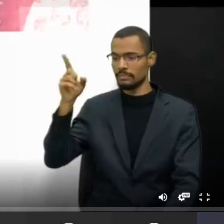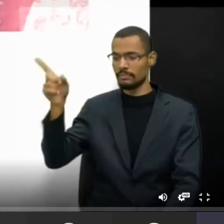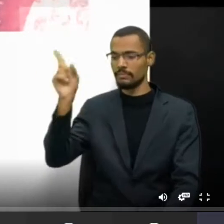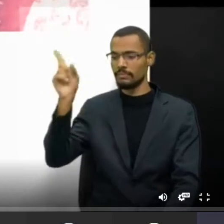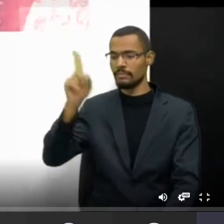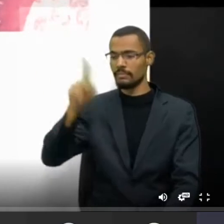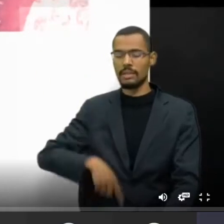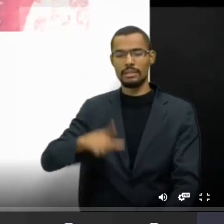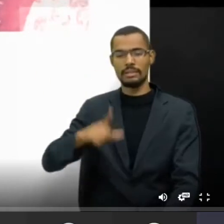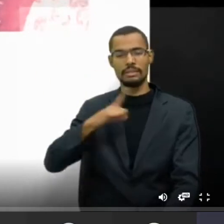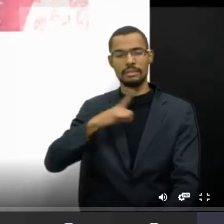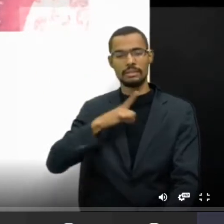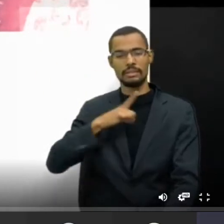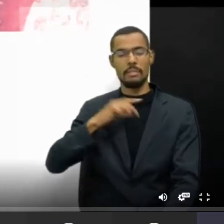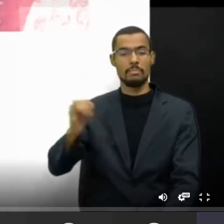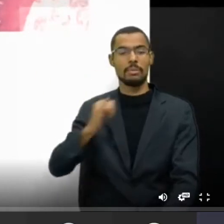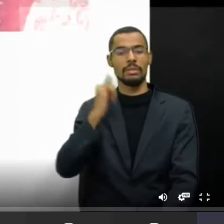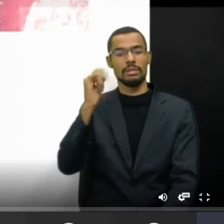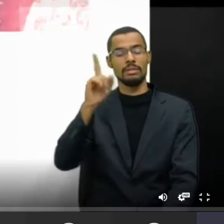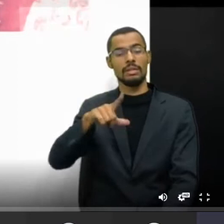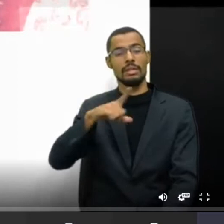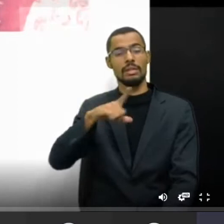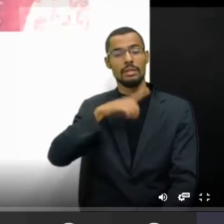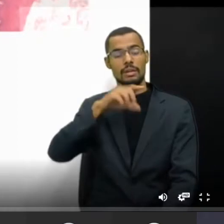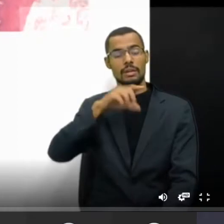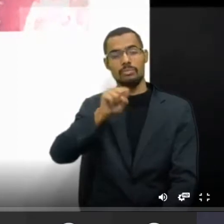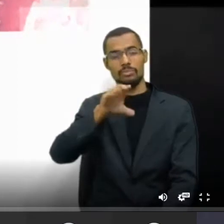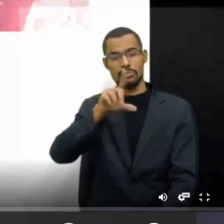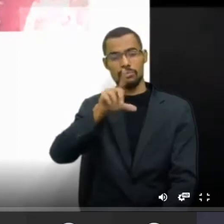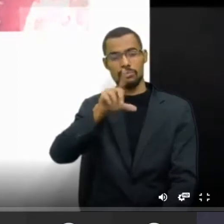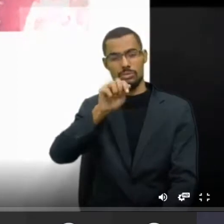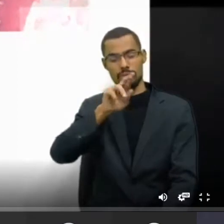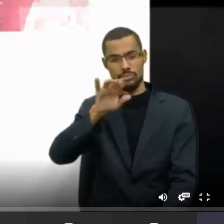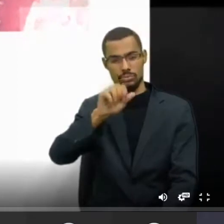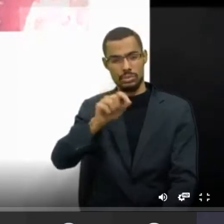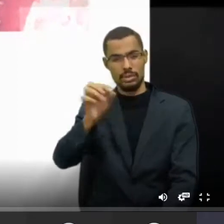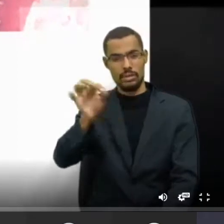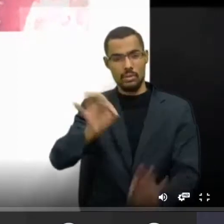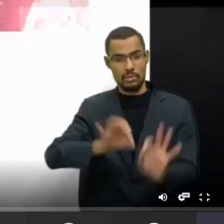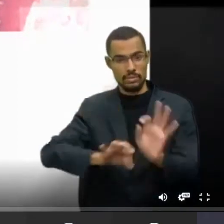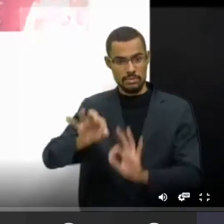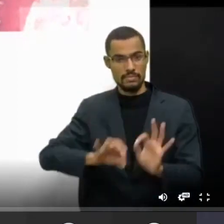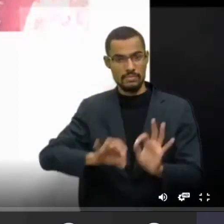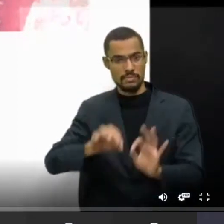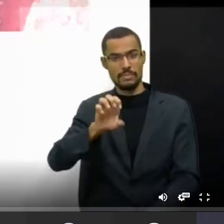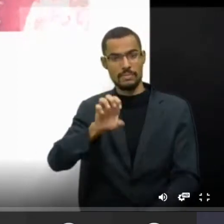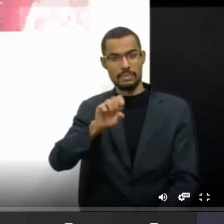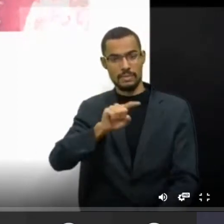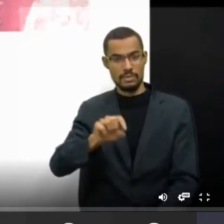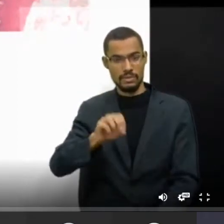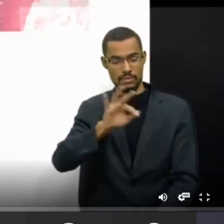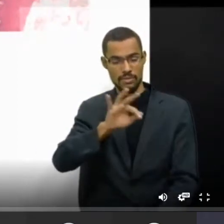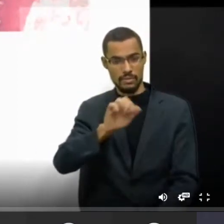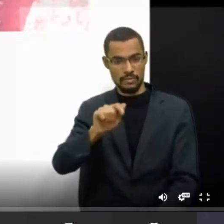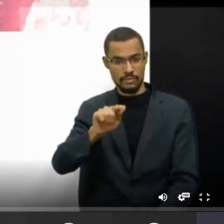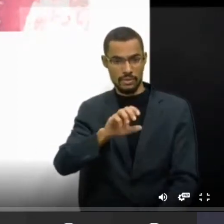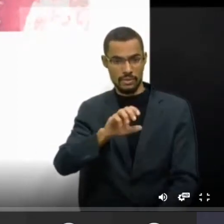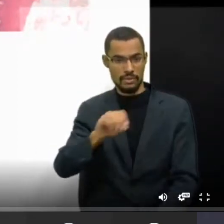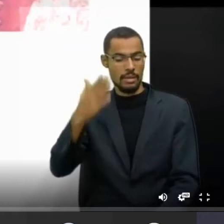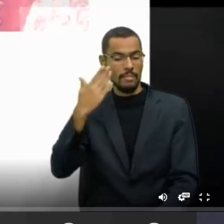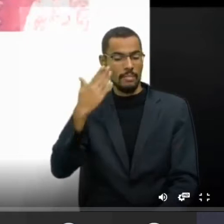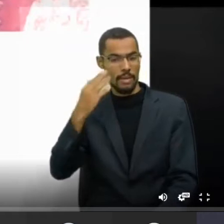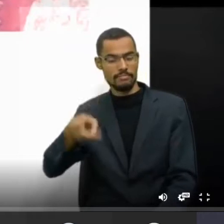região de musculatura dessa estrutura, né, do esôfago. Então,